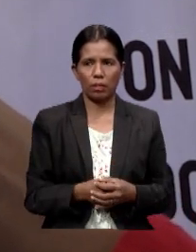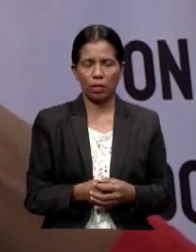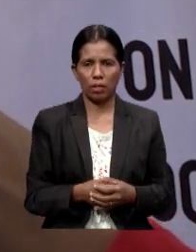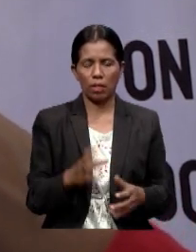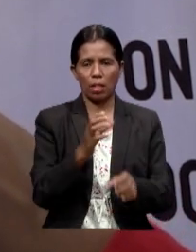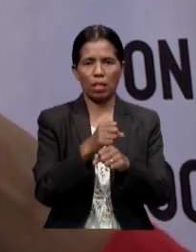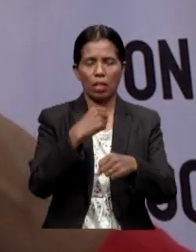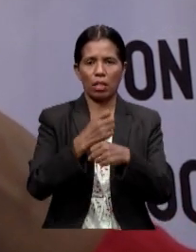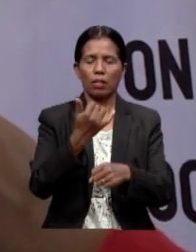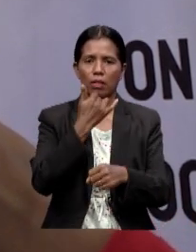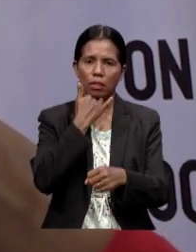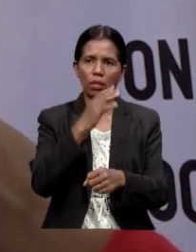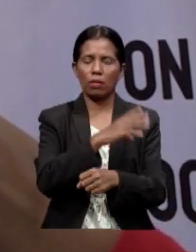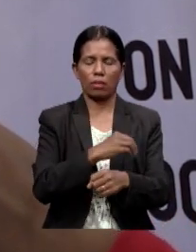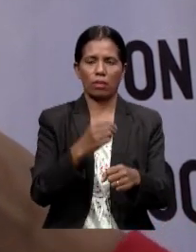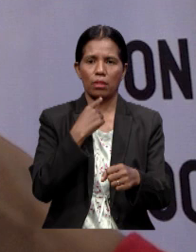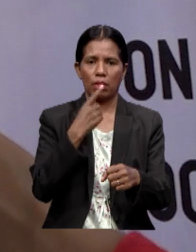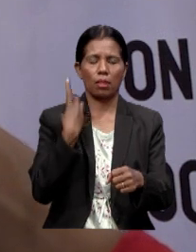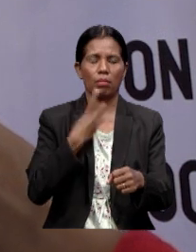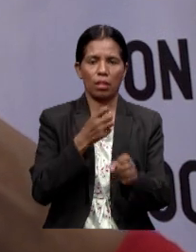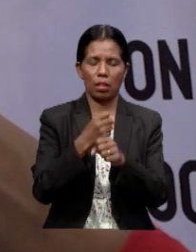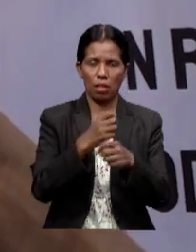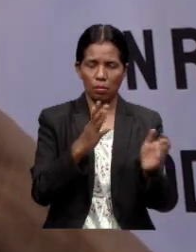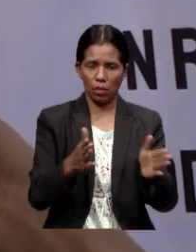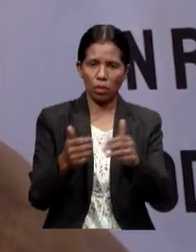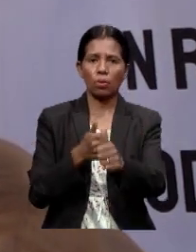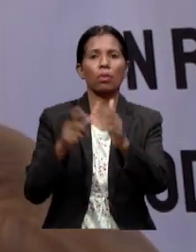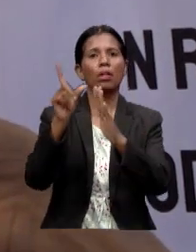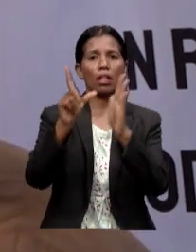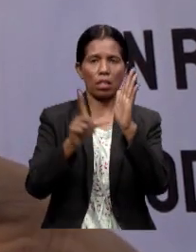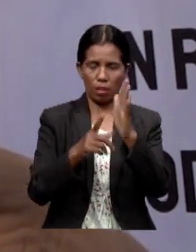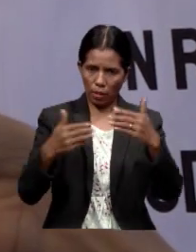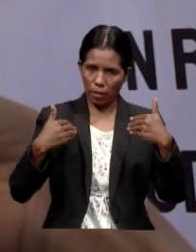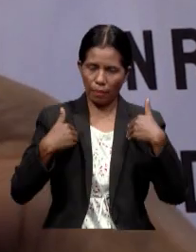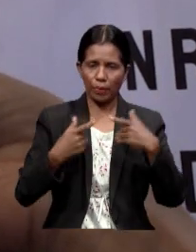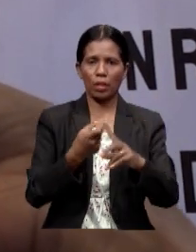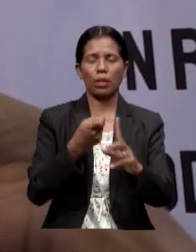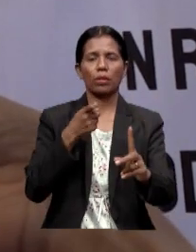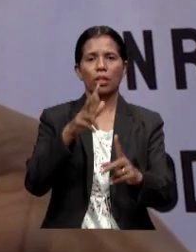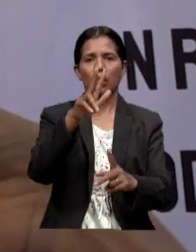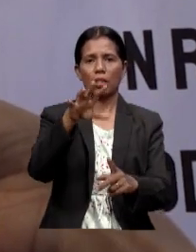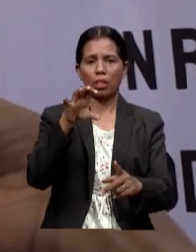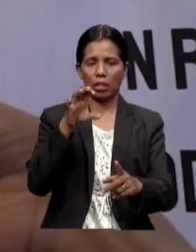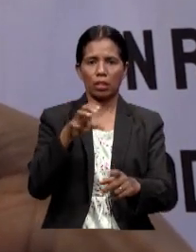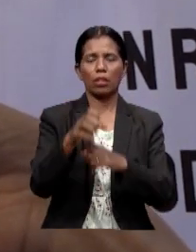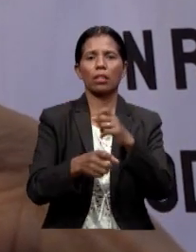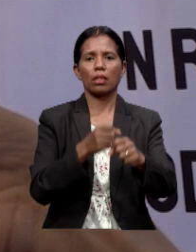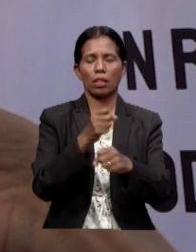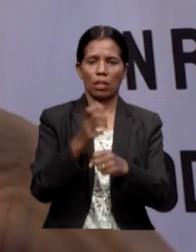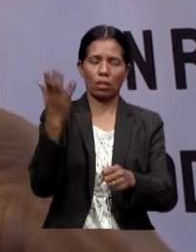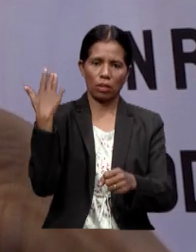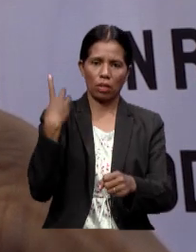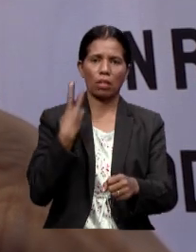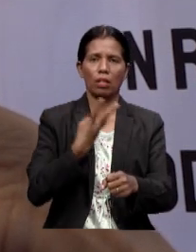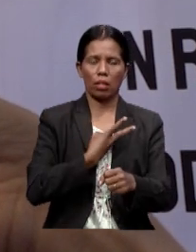Viola a categoria infração, a minha processo tu irlei ne beia. O Rússi 305, né? Tinha um look, né? 305